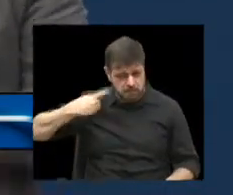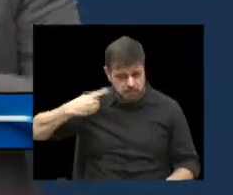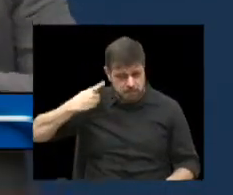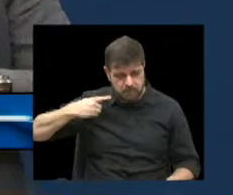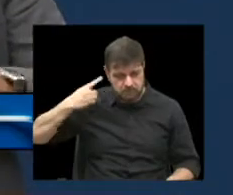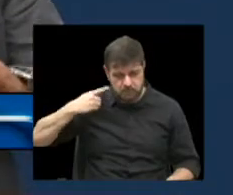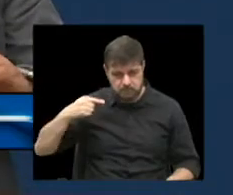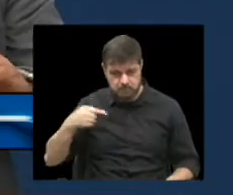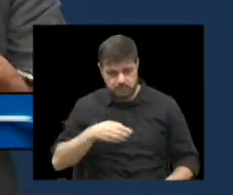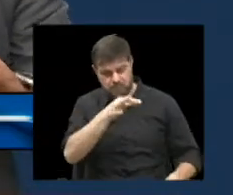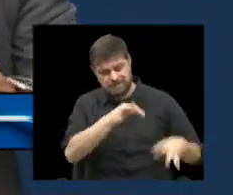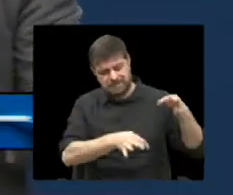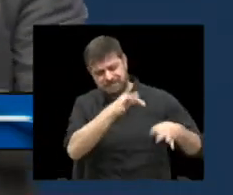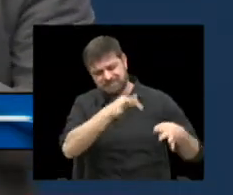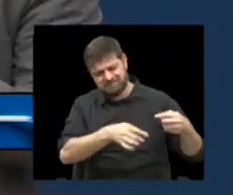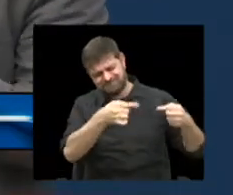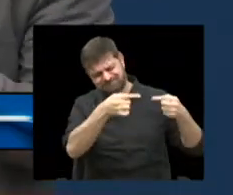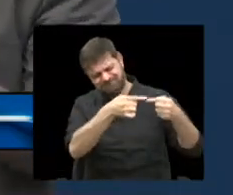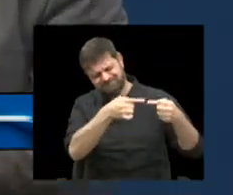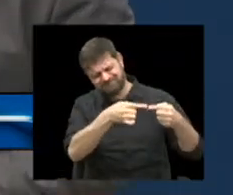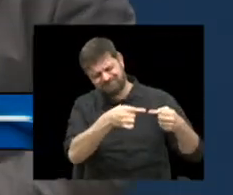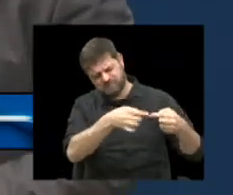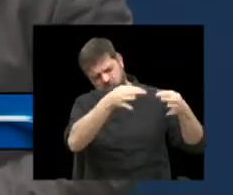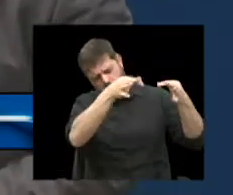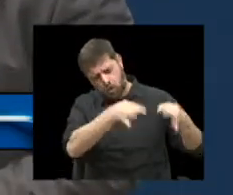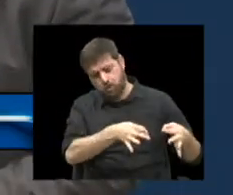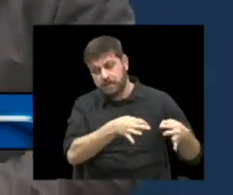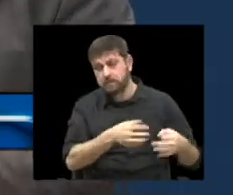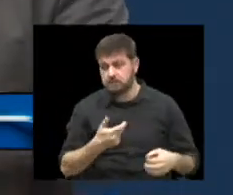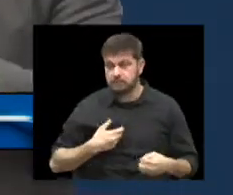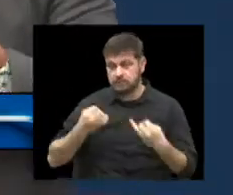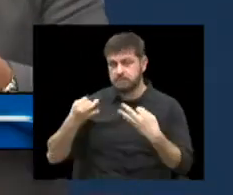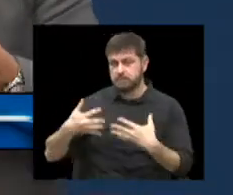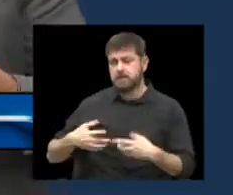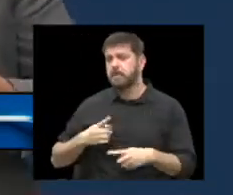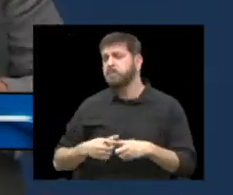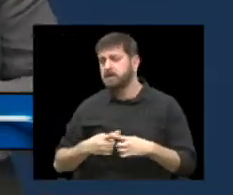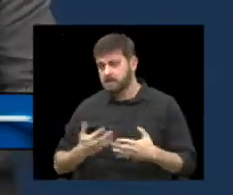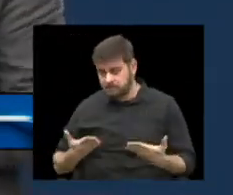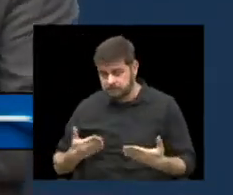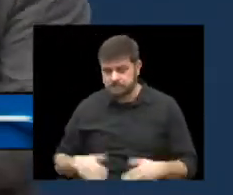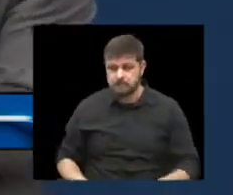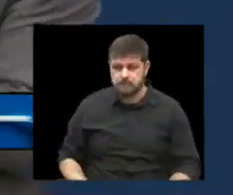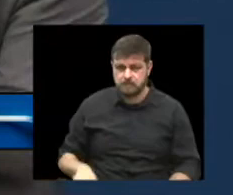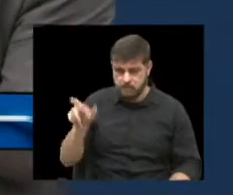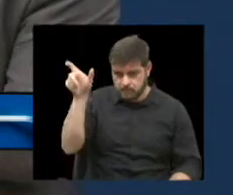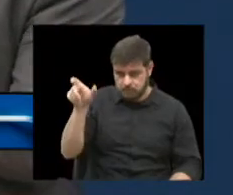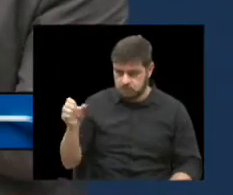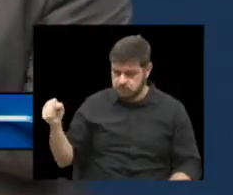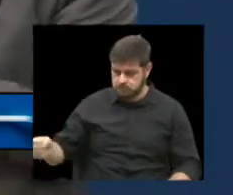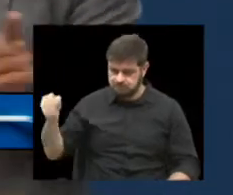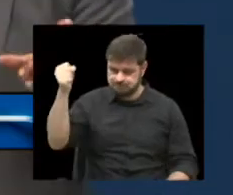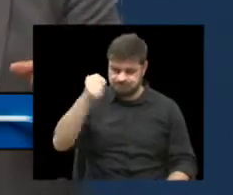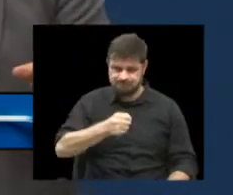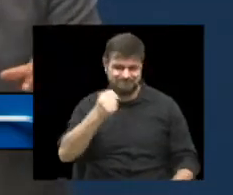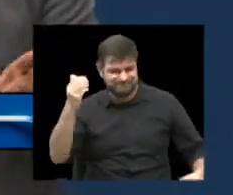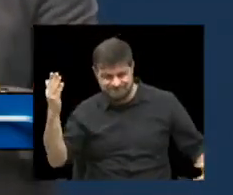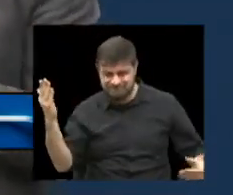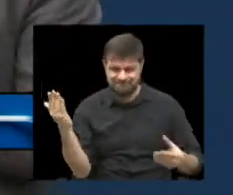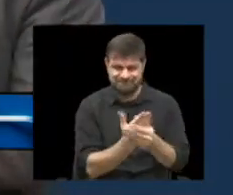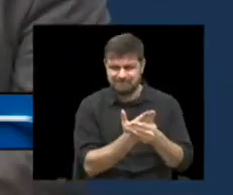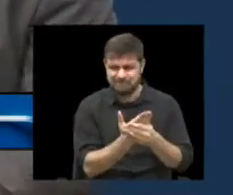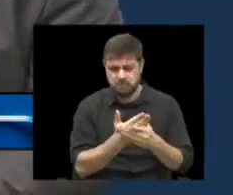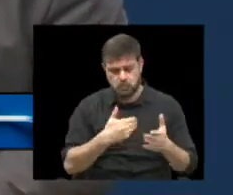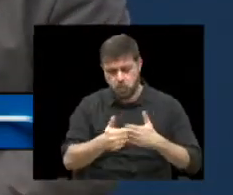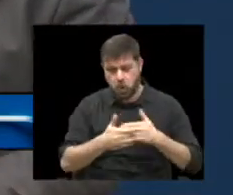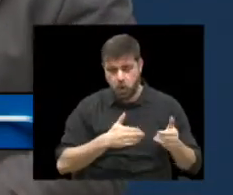vereadores, o tribunal foi acertado. E eu vou justificar por quê. Porque a pessoa, quando é processada, qualquer processo,